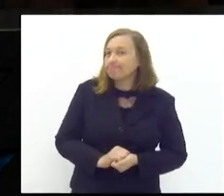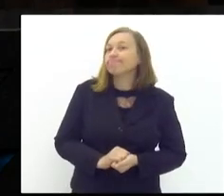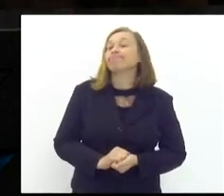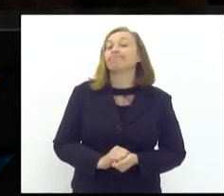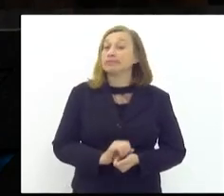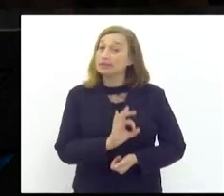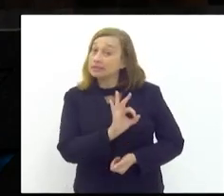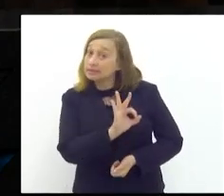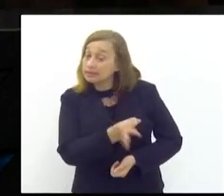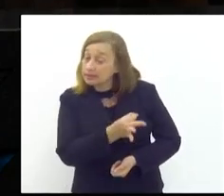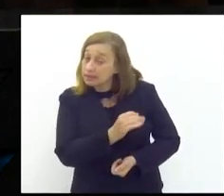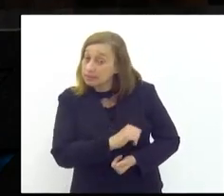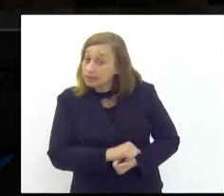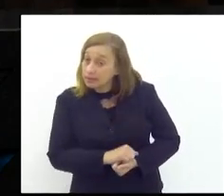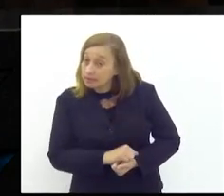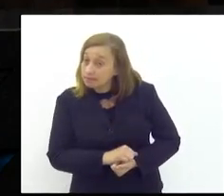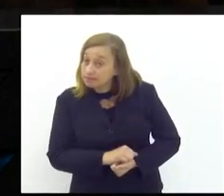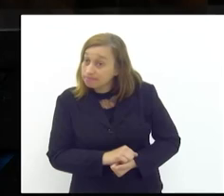eventualmente